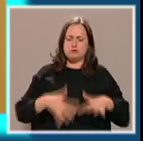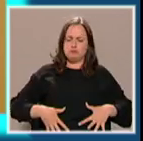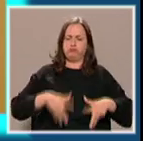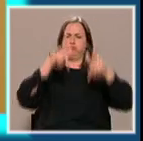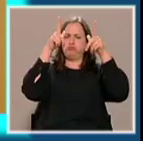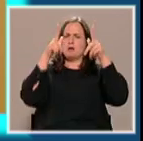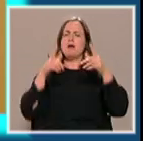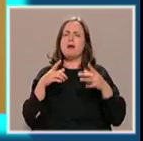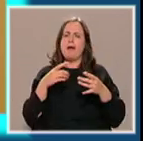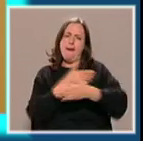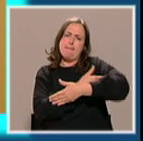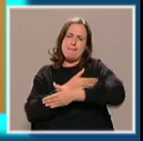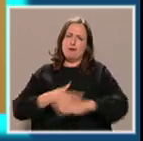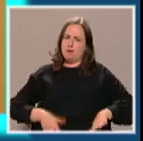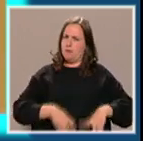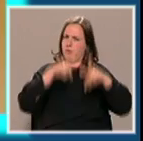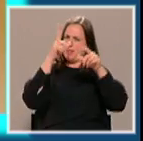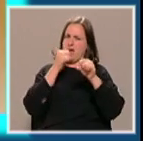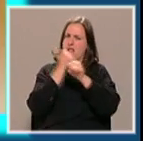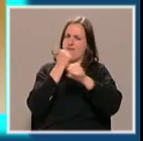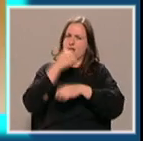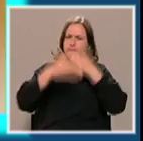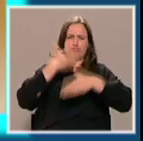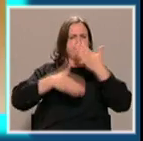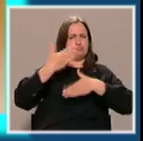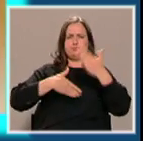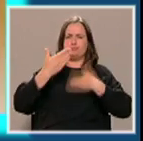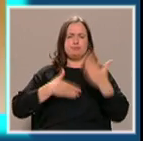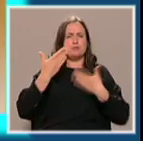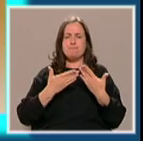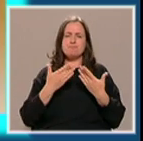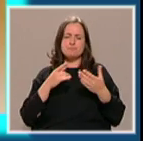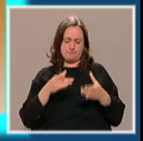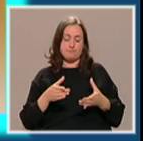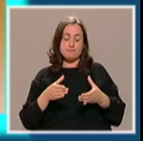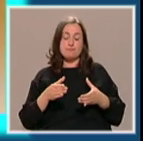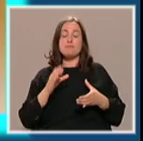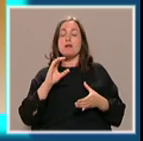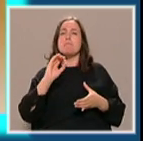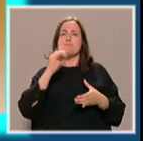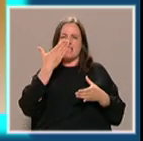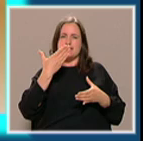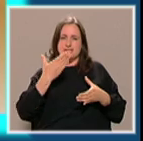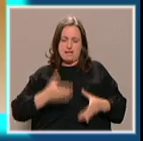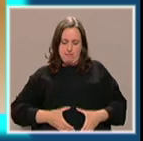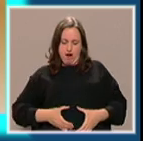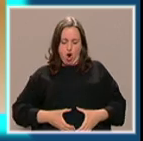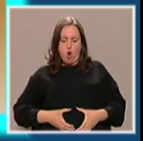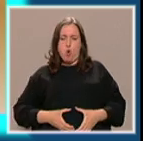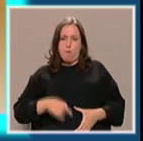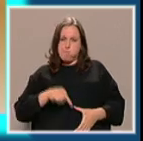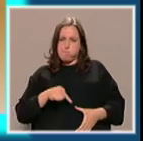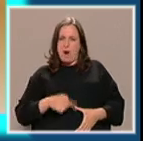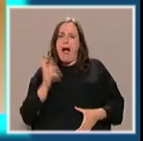e aumento da sua atividade. Analisando agora os anexos embrionários principais, formados juntamente com